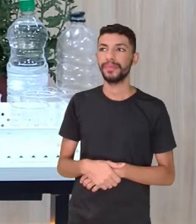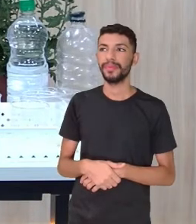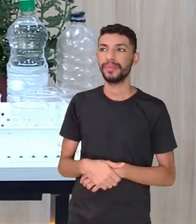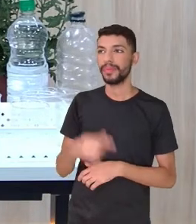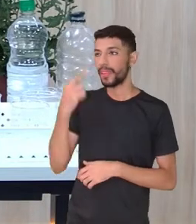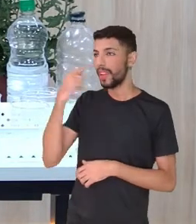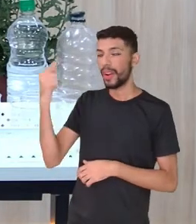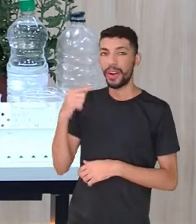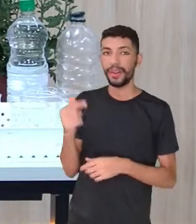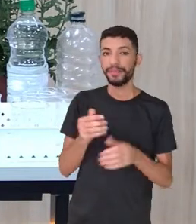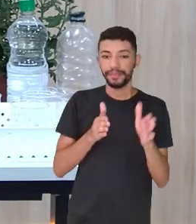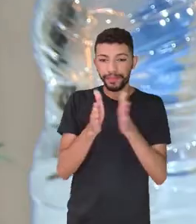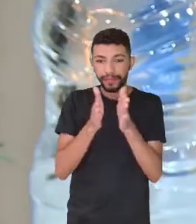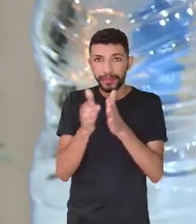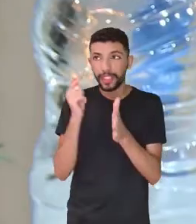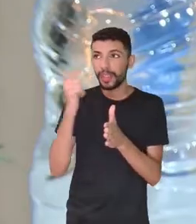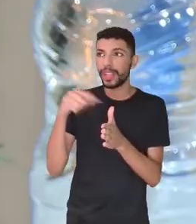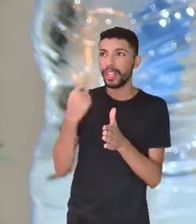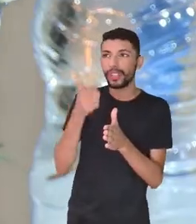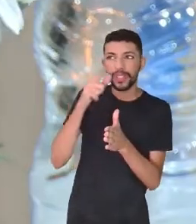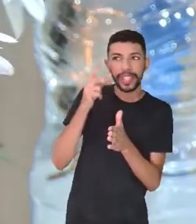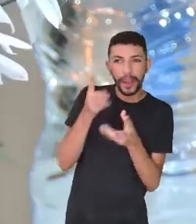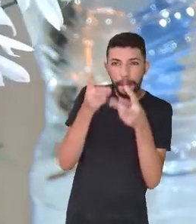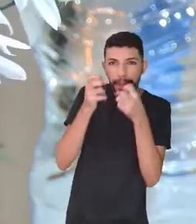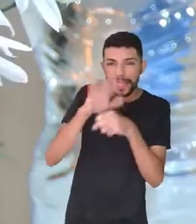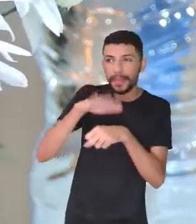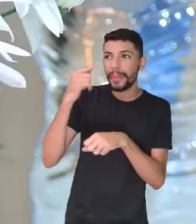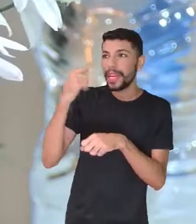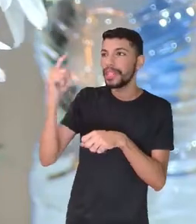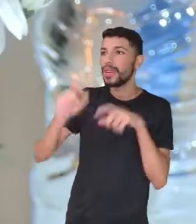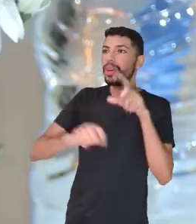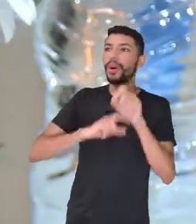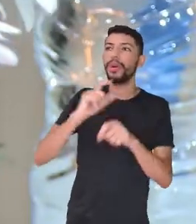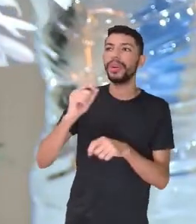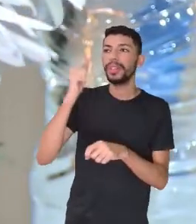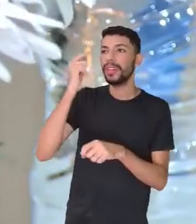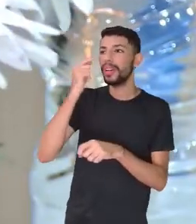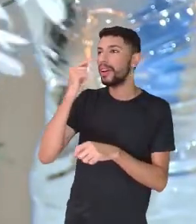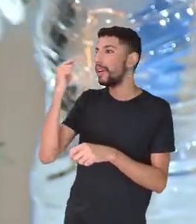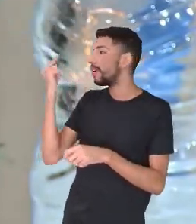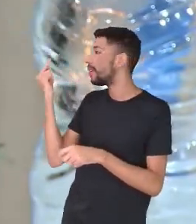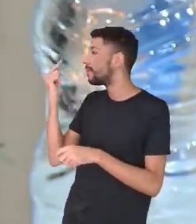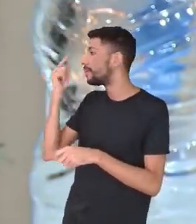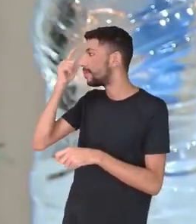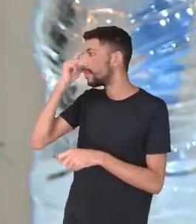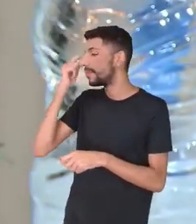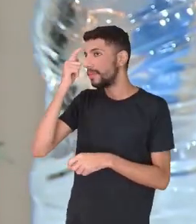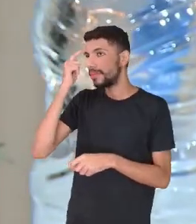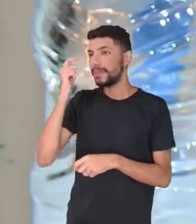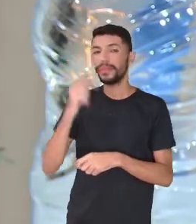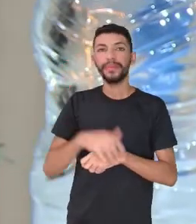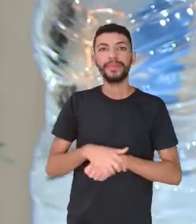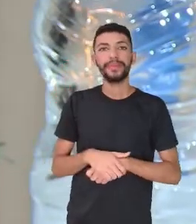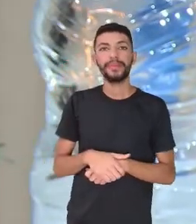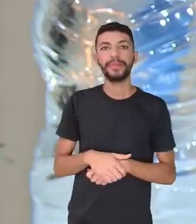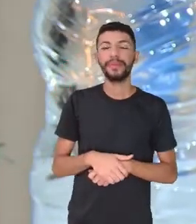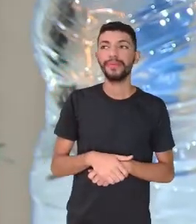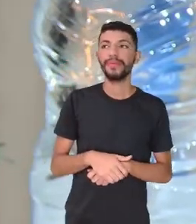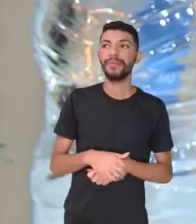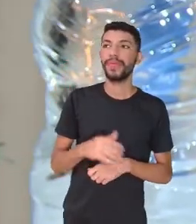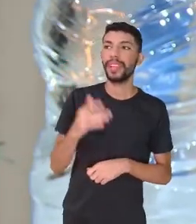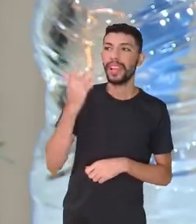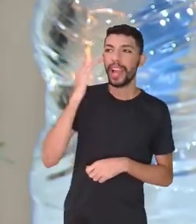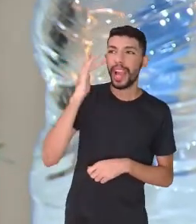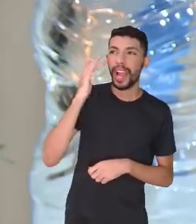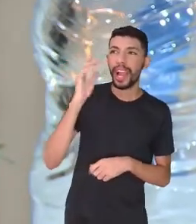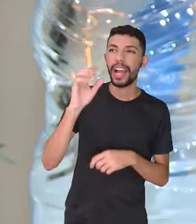Essa do meio a gente já está vendo mais. Ó, aqui o pontinho, né? Acho que lá